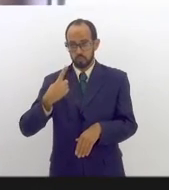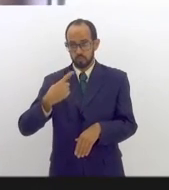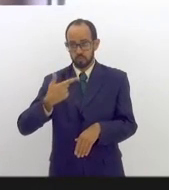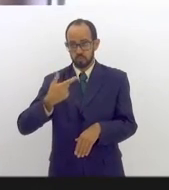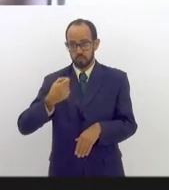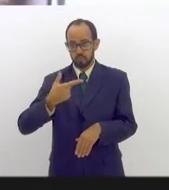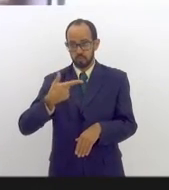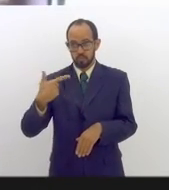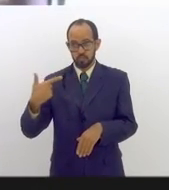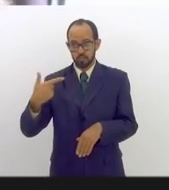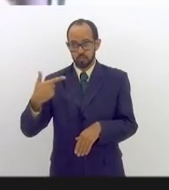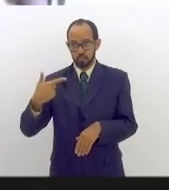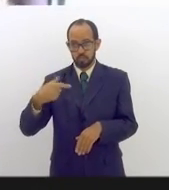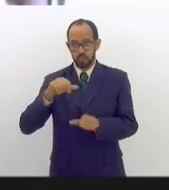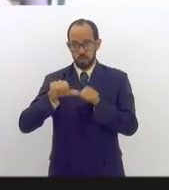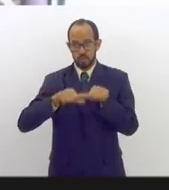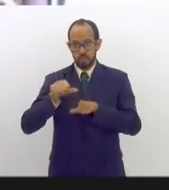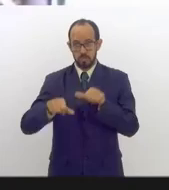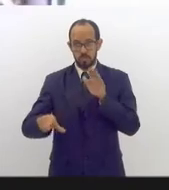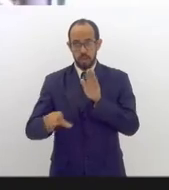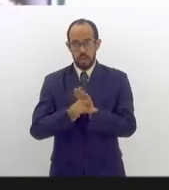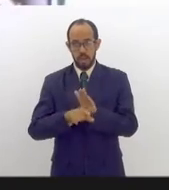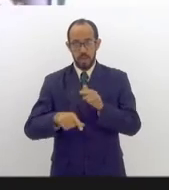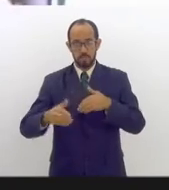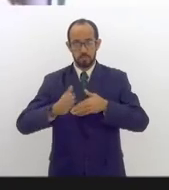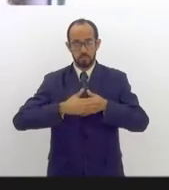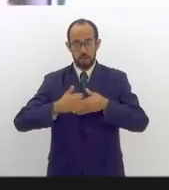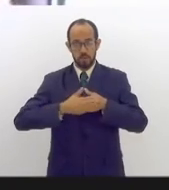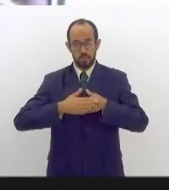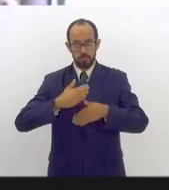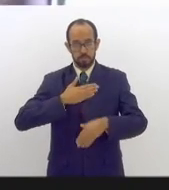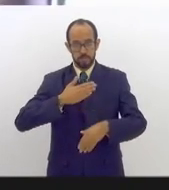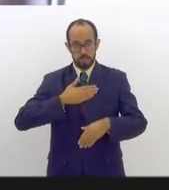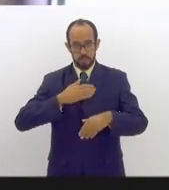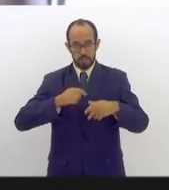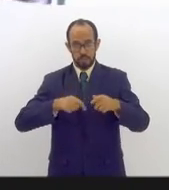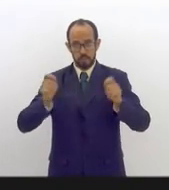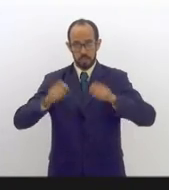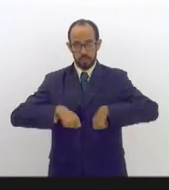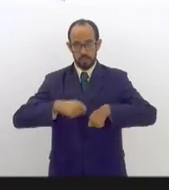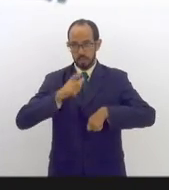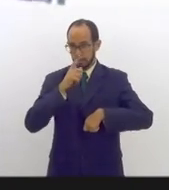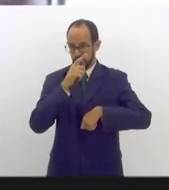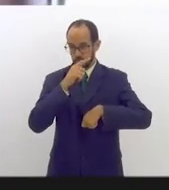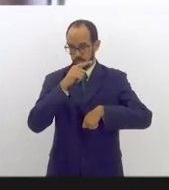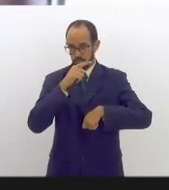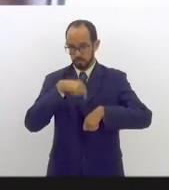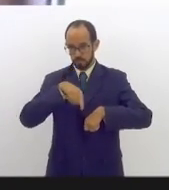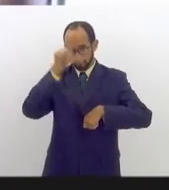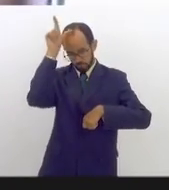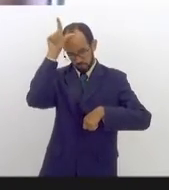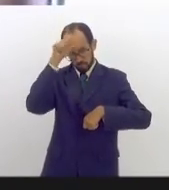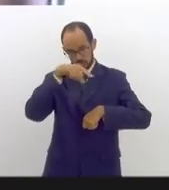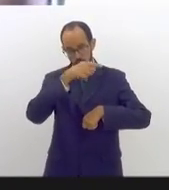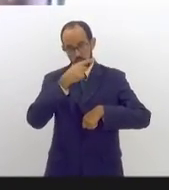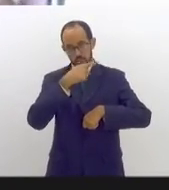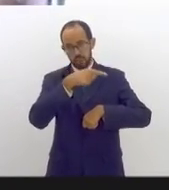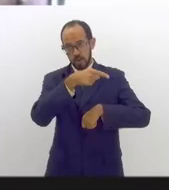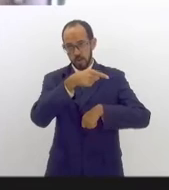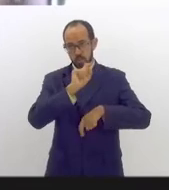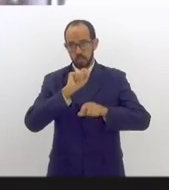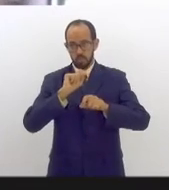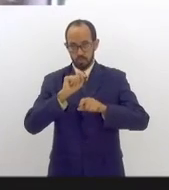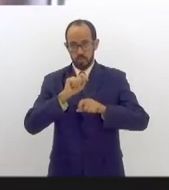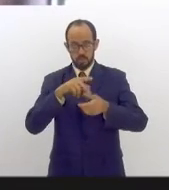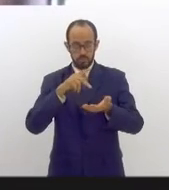que altera uma lei de minha autoria mesmo sobre recursos hídricos. O deputado Luiz Paulo, na altura, falou, e